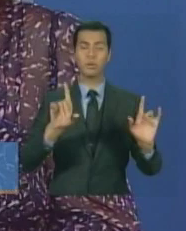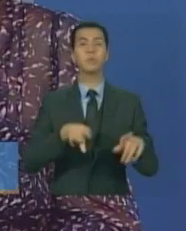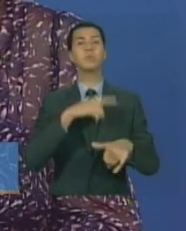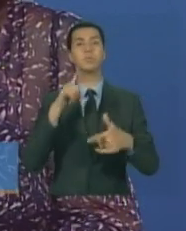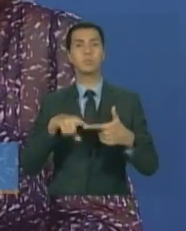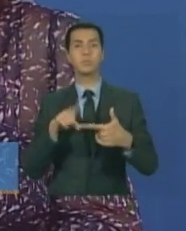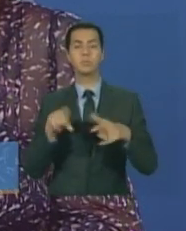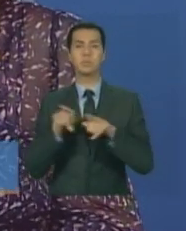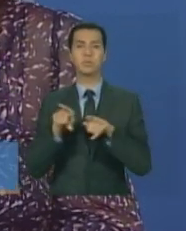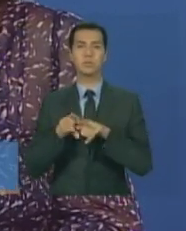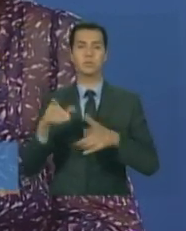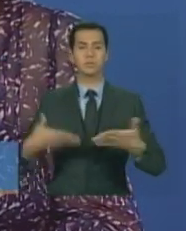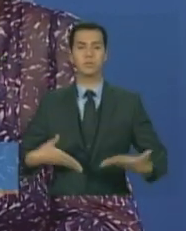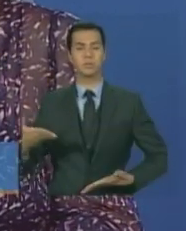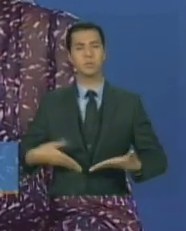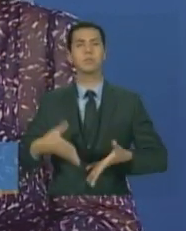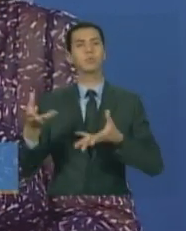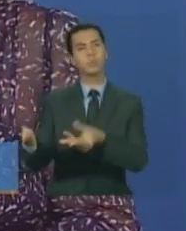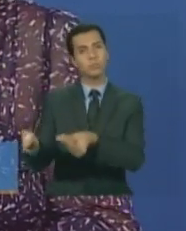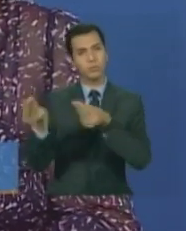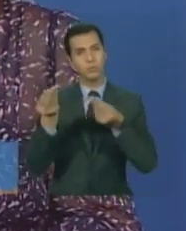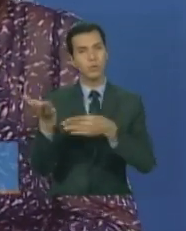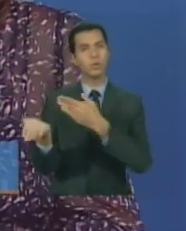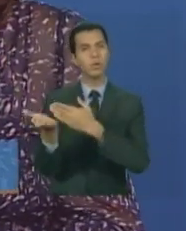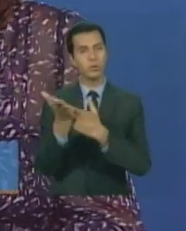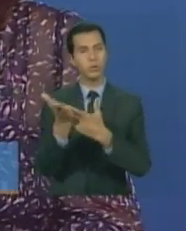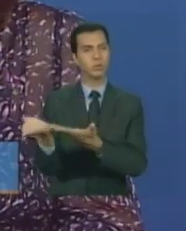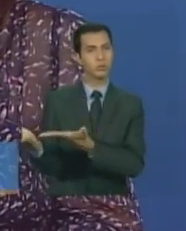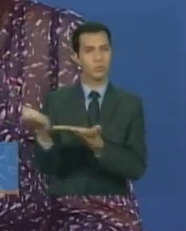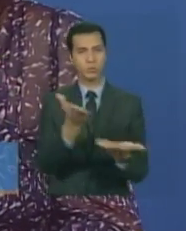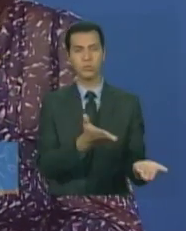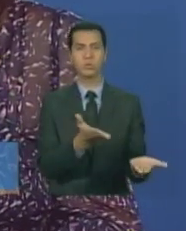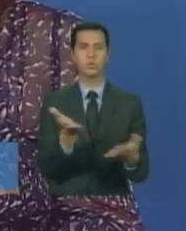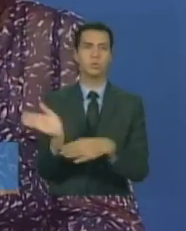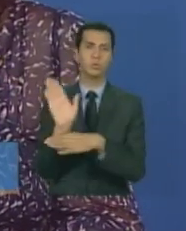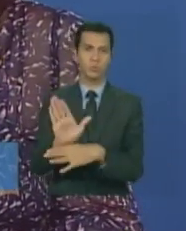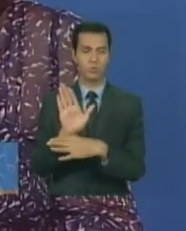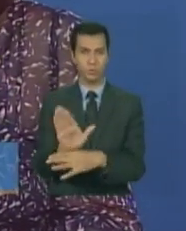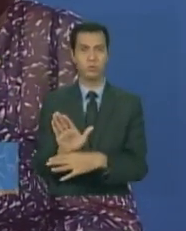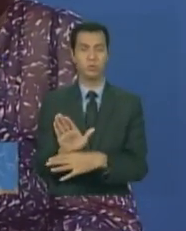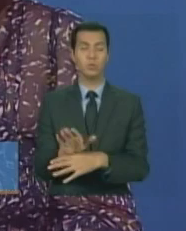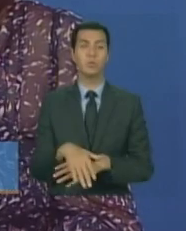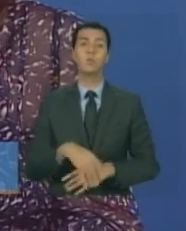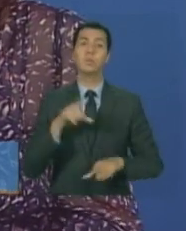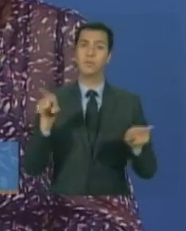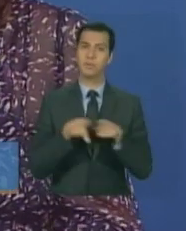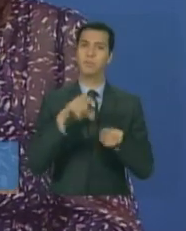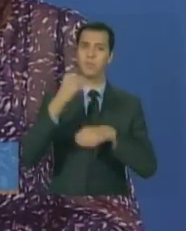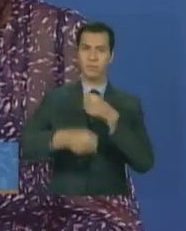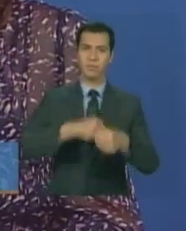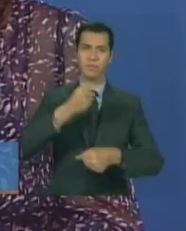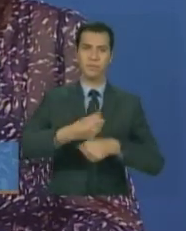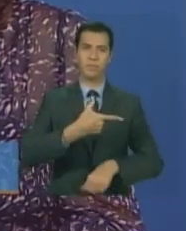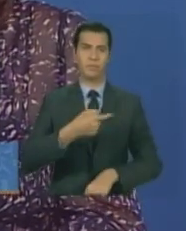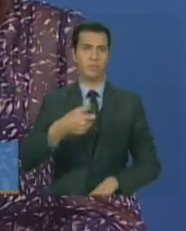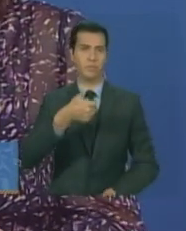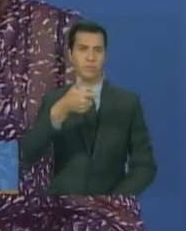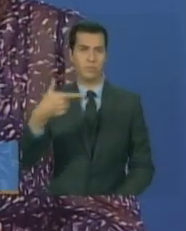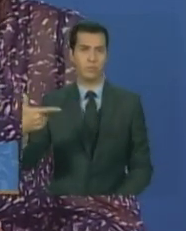também serviços de acolhimento para a população em situação de rua. E também estaremos expandindo para o próximo ano